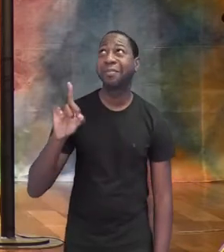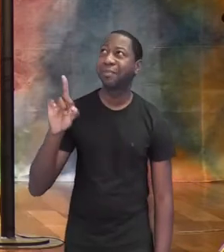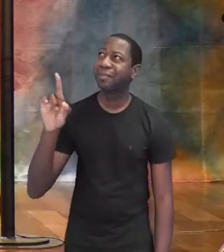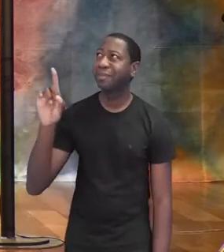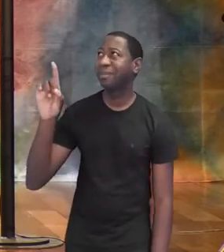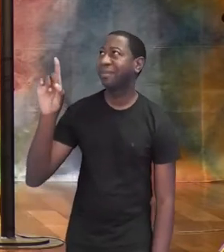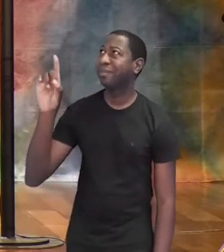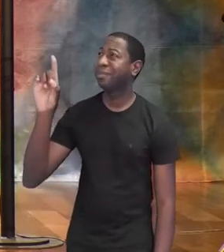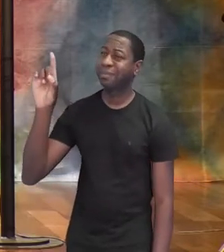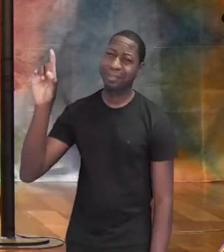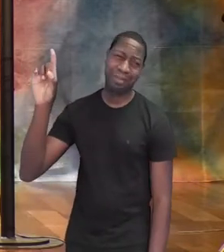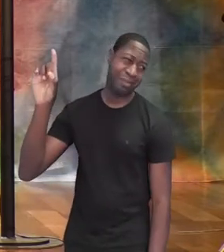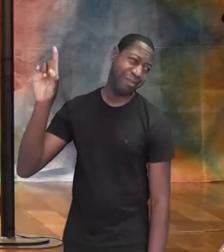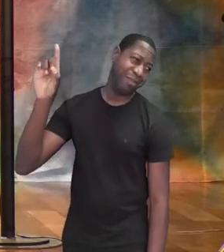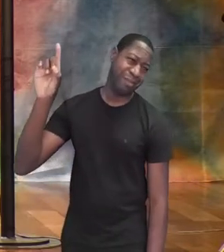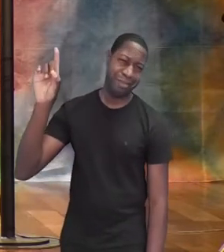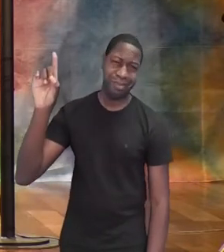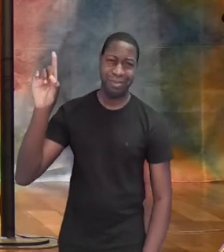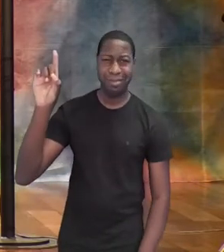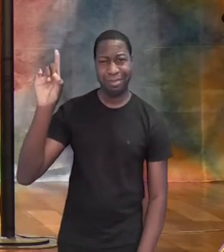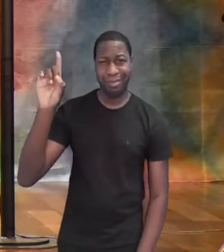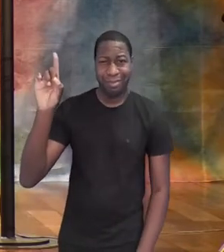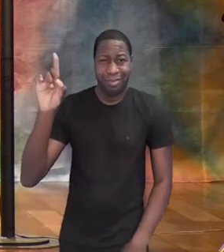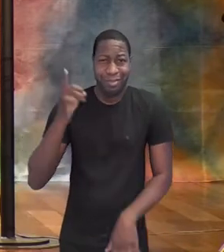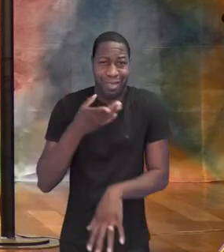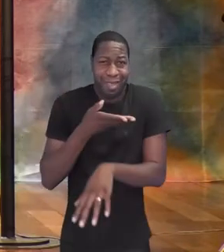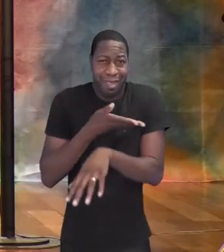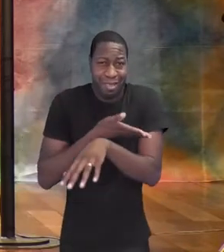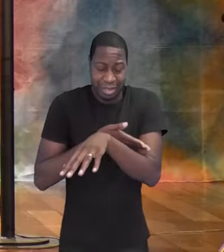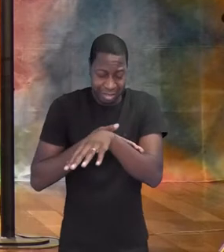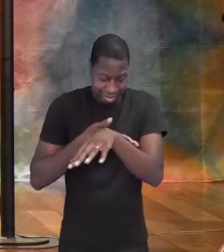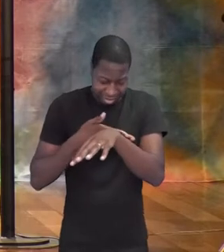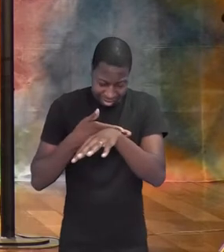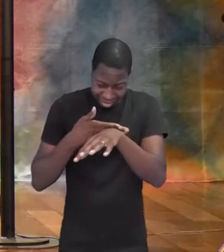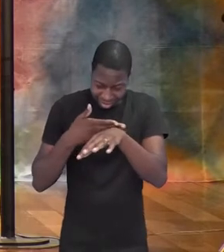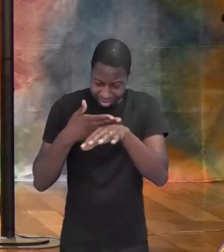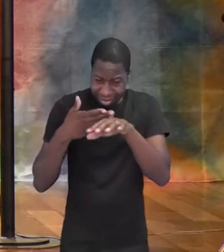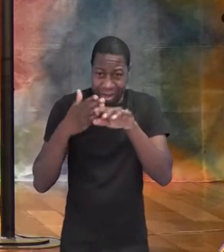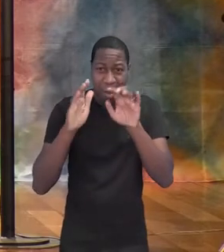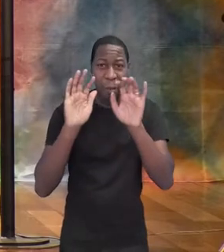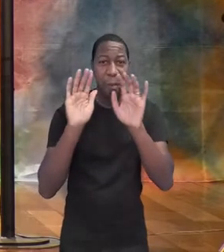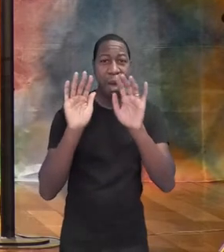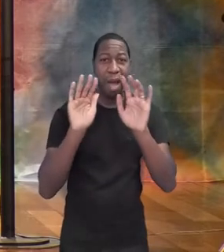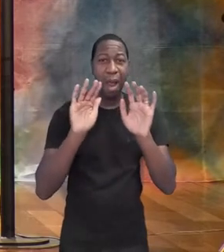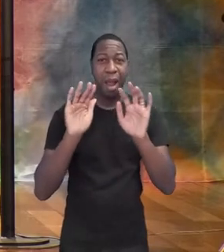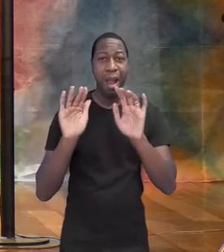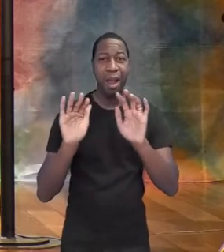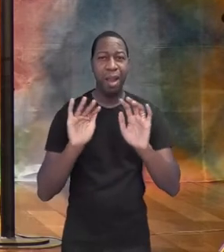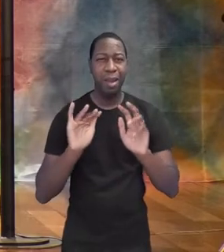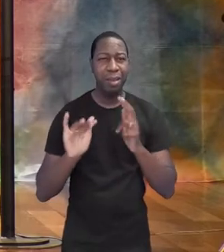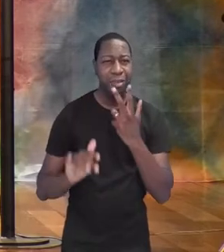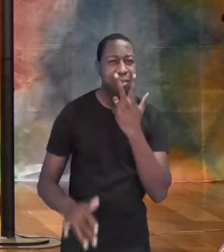Meu Deus, como ela era branca, como era parecida com a neve.